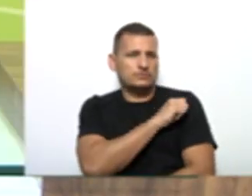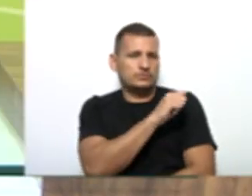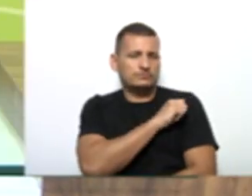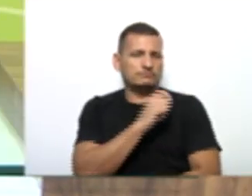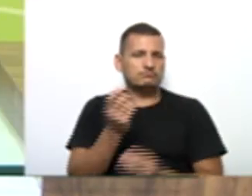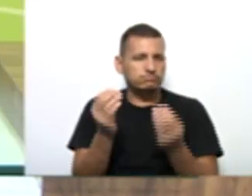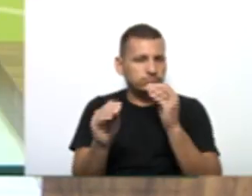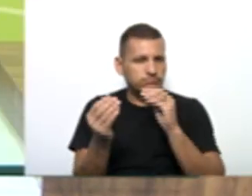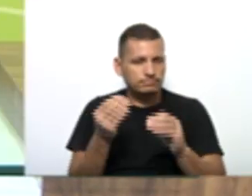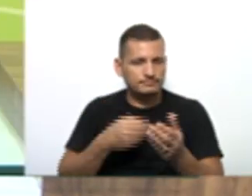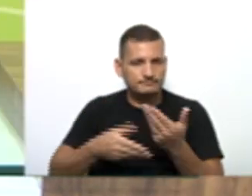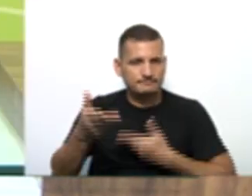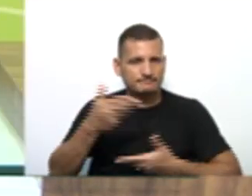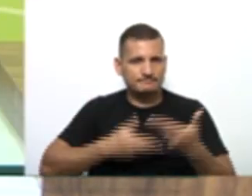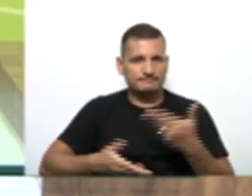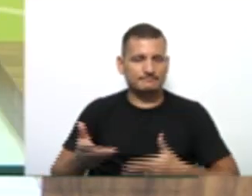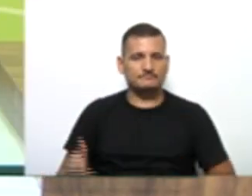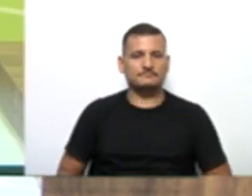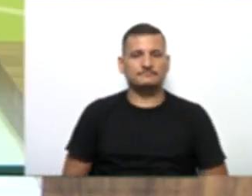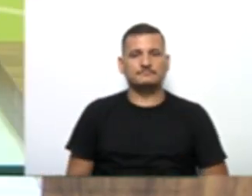aqui, professora.